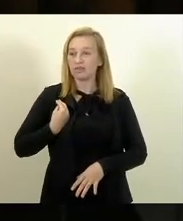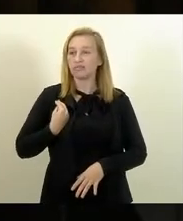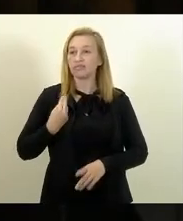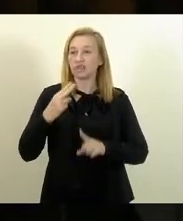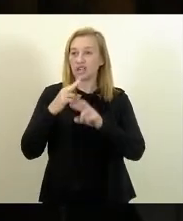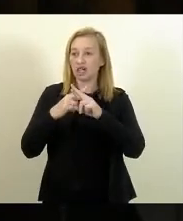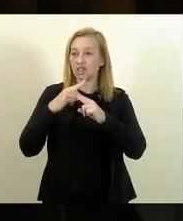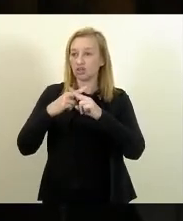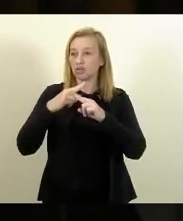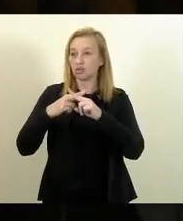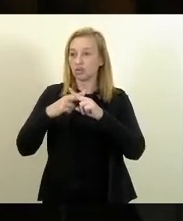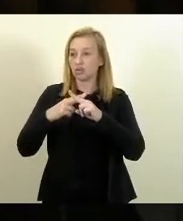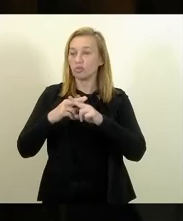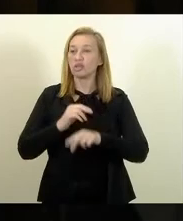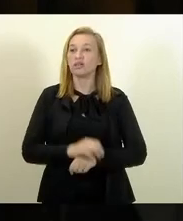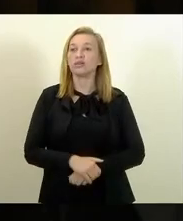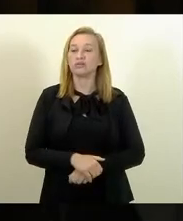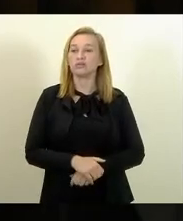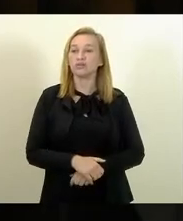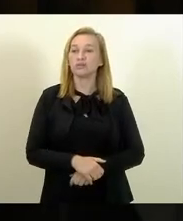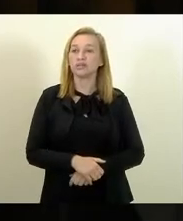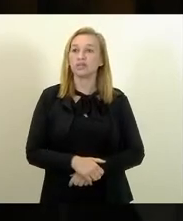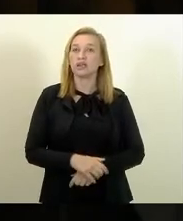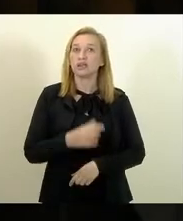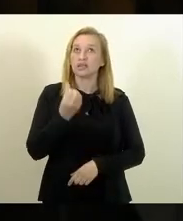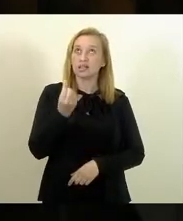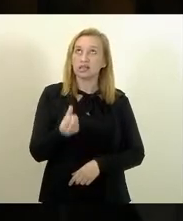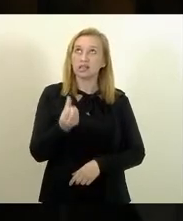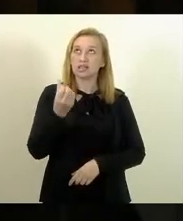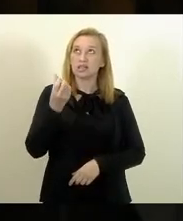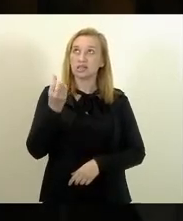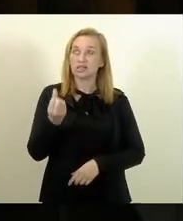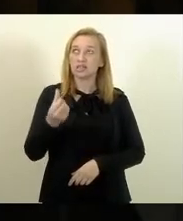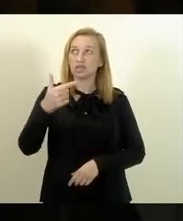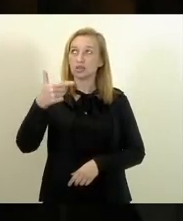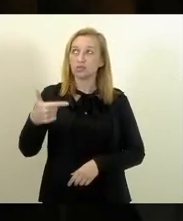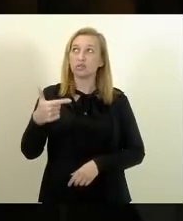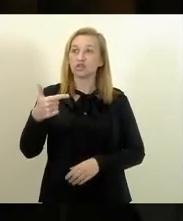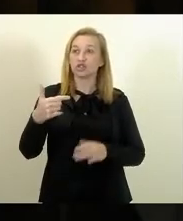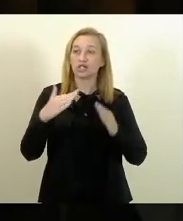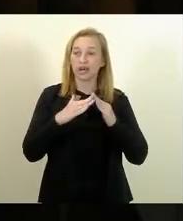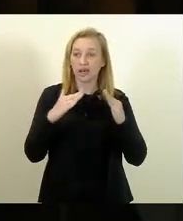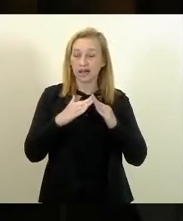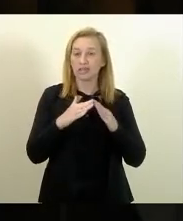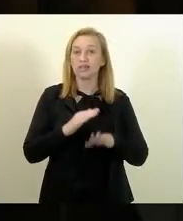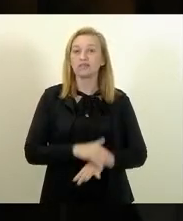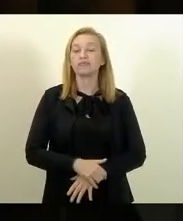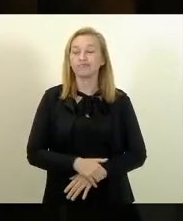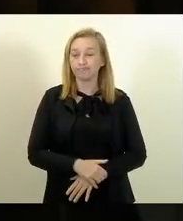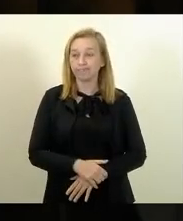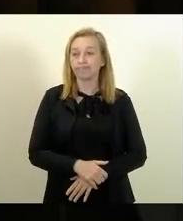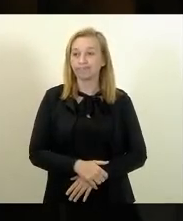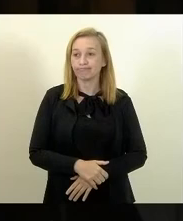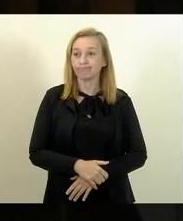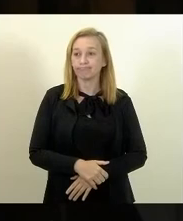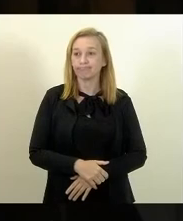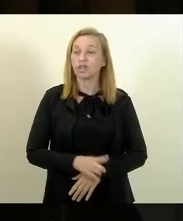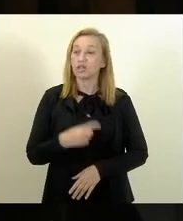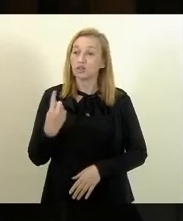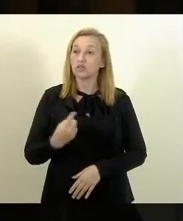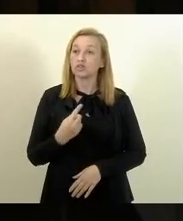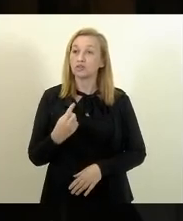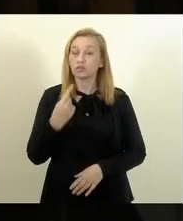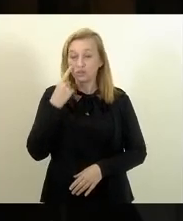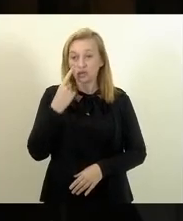Federal, 762 casas, há uma ocupação de grande monta, são mais de 2 mil pessoas ali, e nós estamos buscando